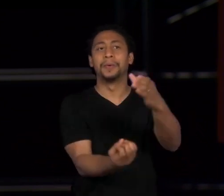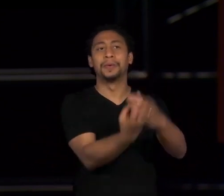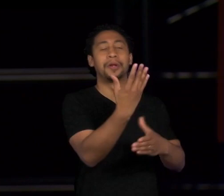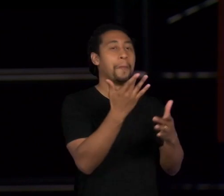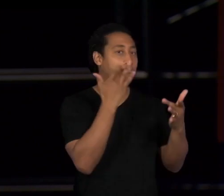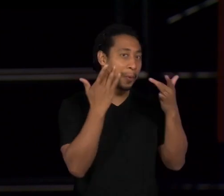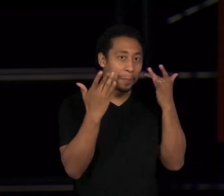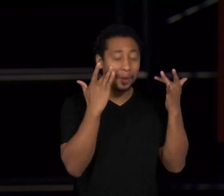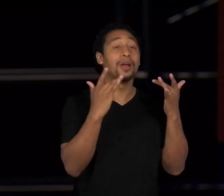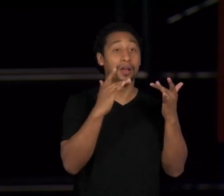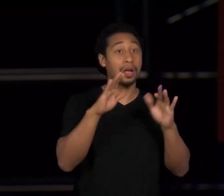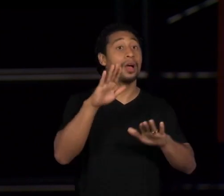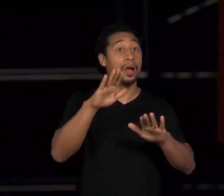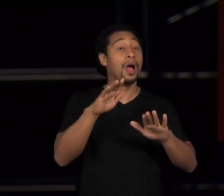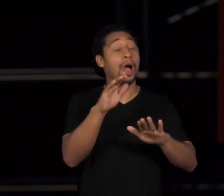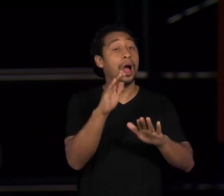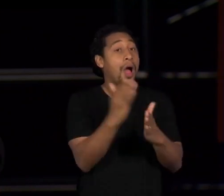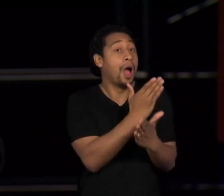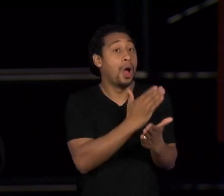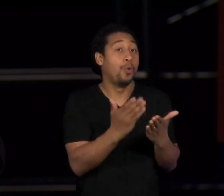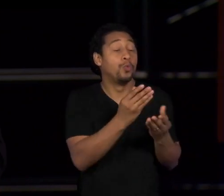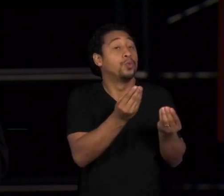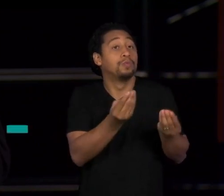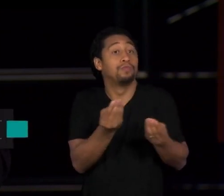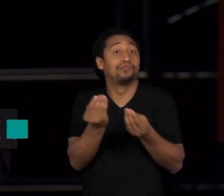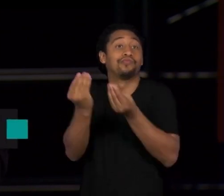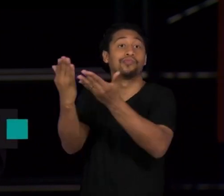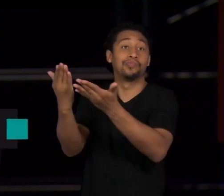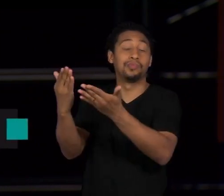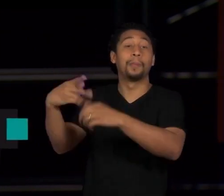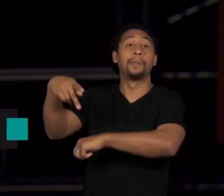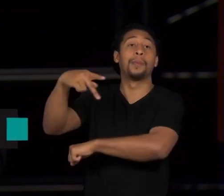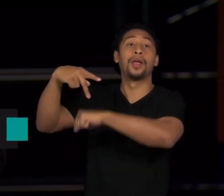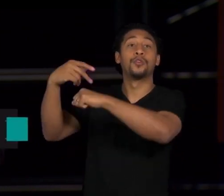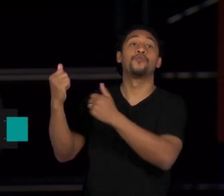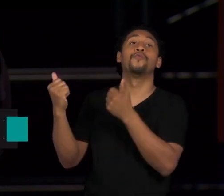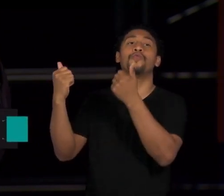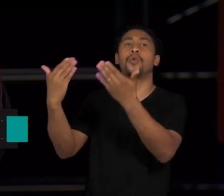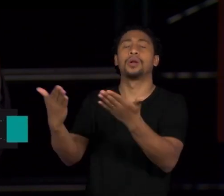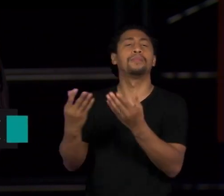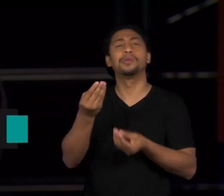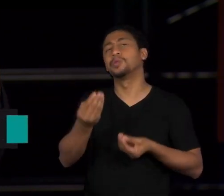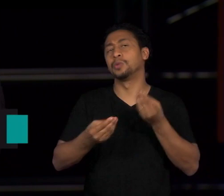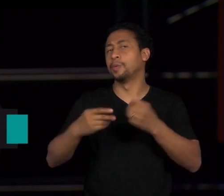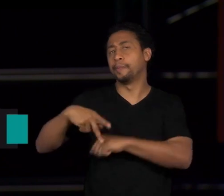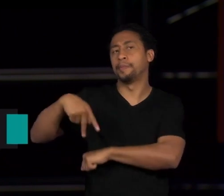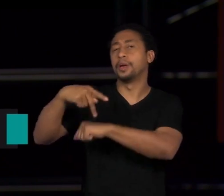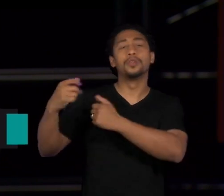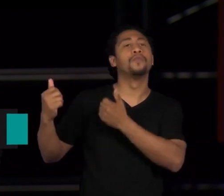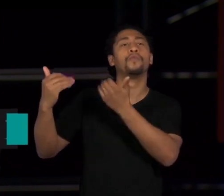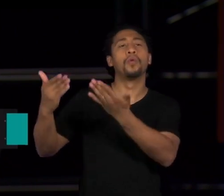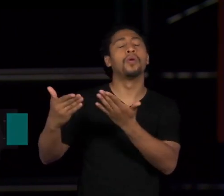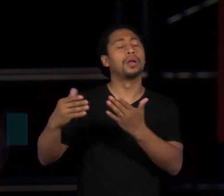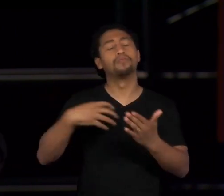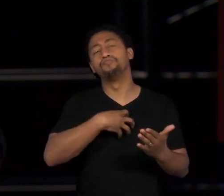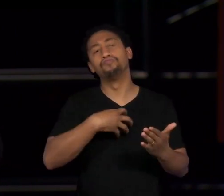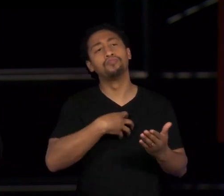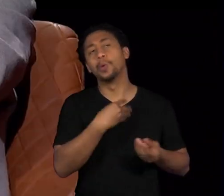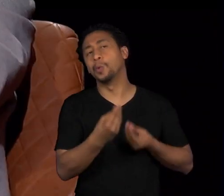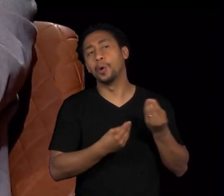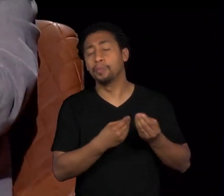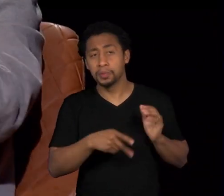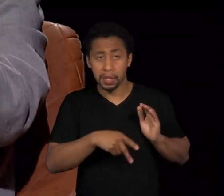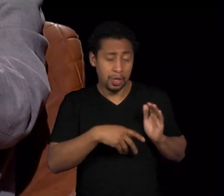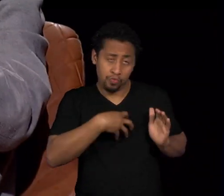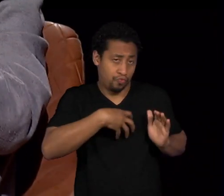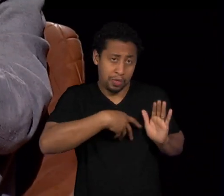para exterior Eu queria saber como é que eles são recebidos lá fora já que eles têm uma linguagem tão particularmente Nossa